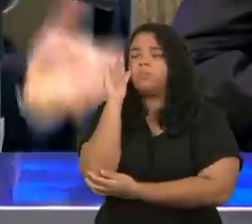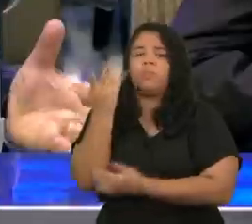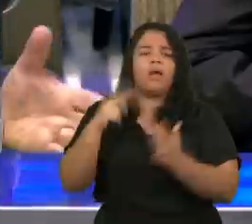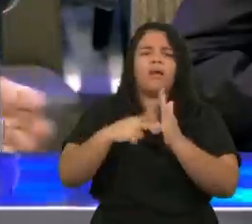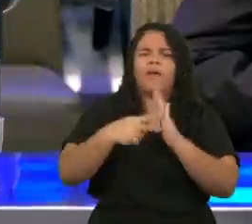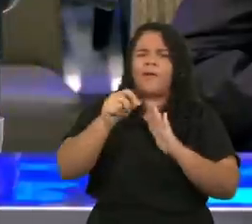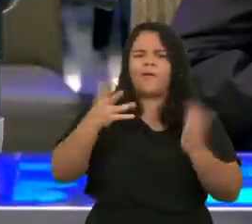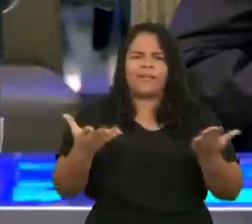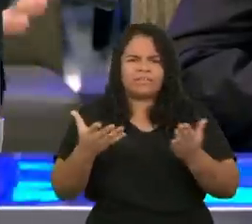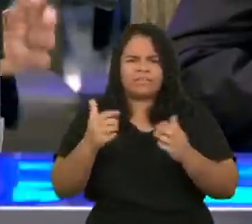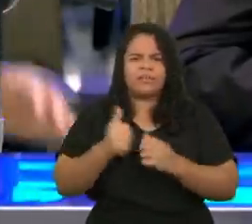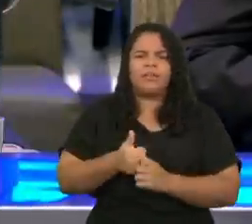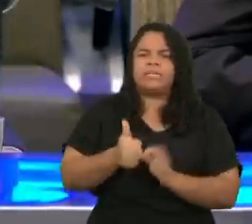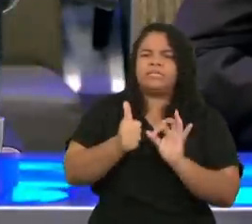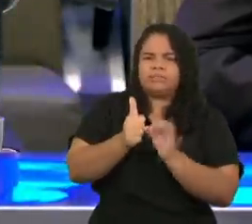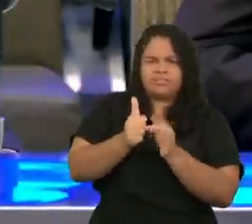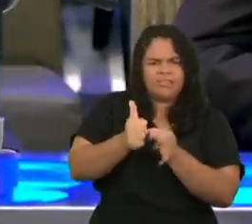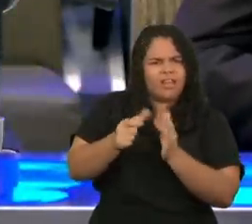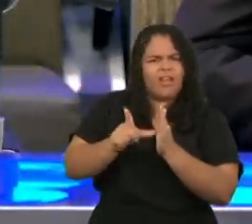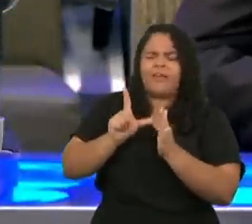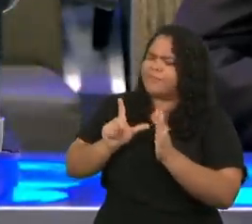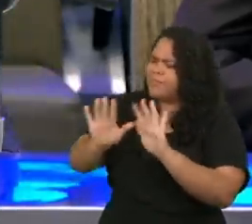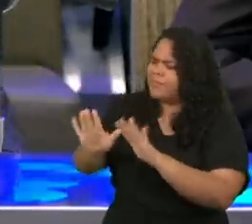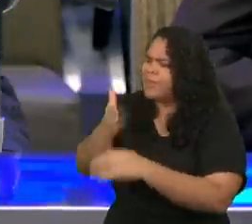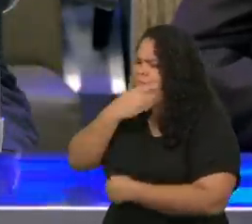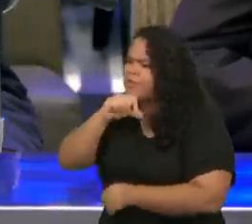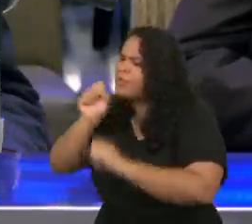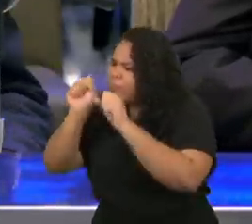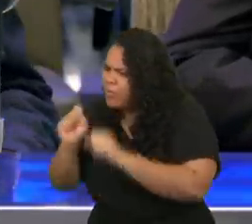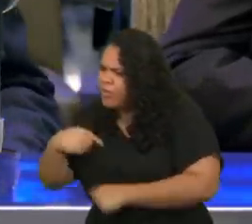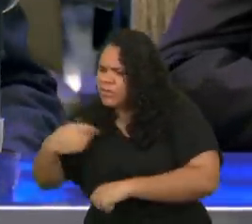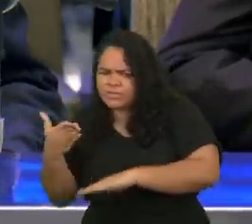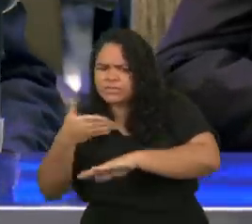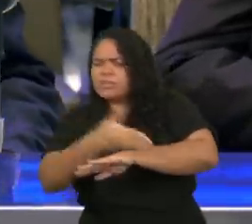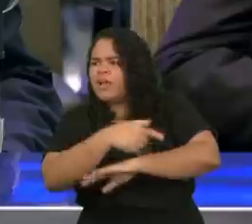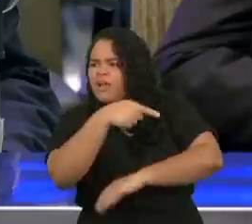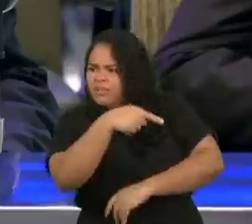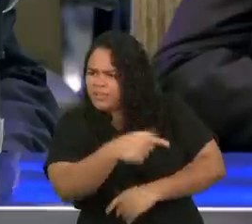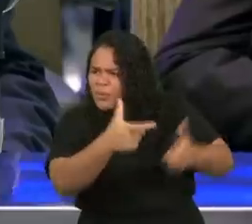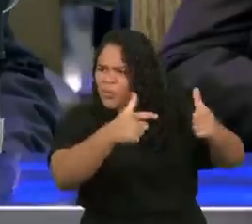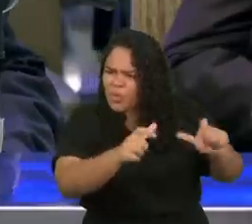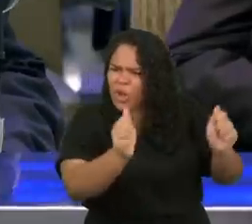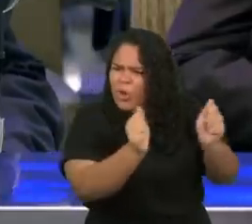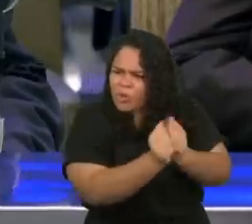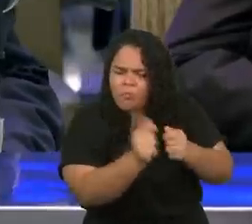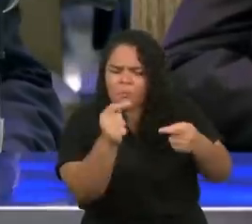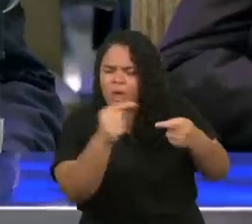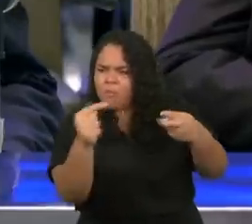moças hoje muitas filhas hoje acha que não deve dar satisfação aos